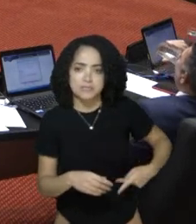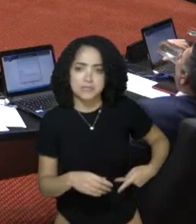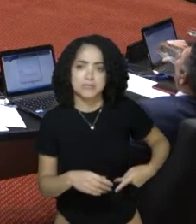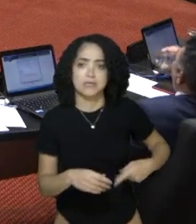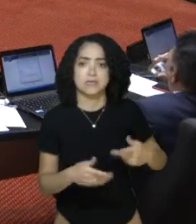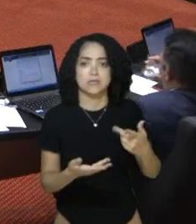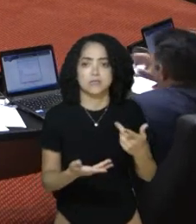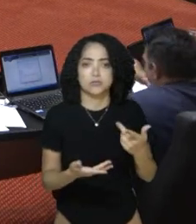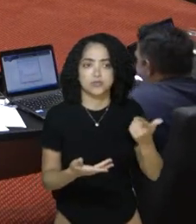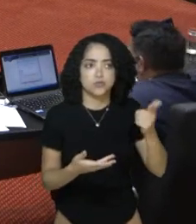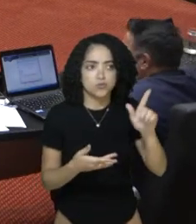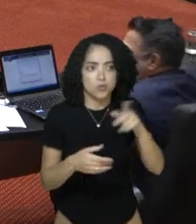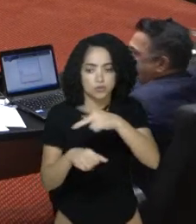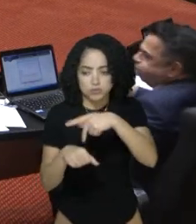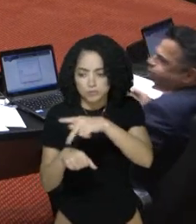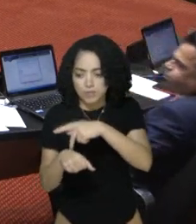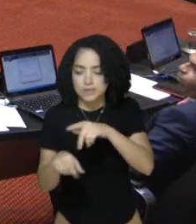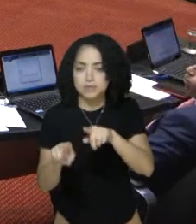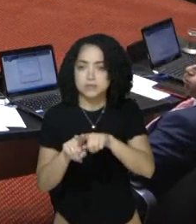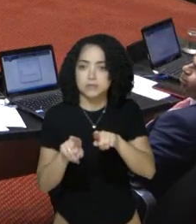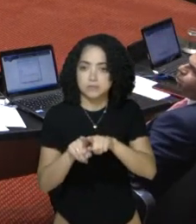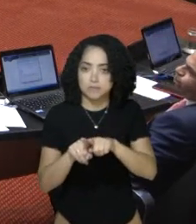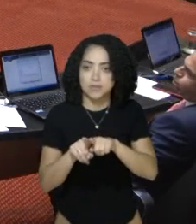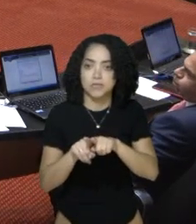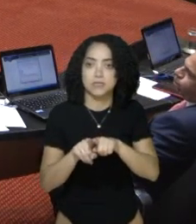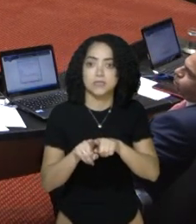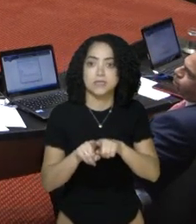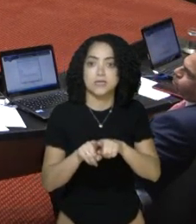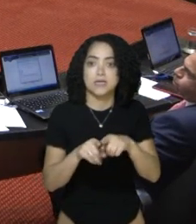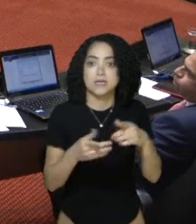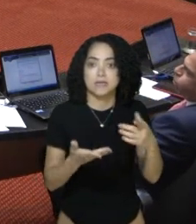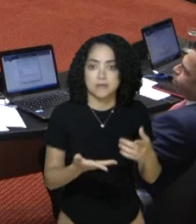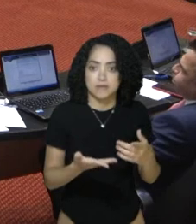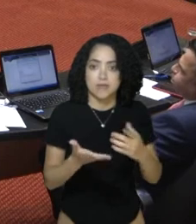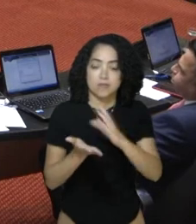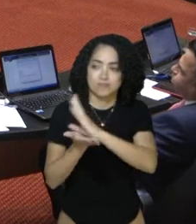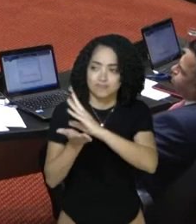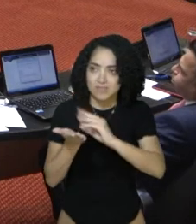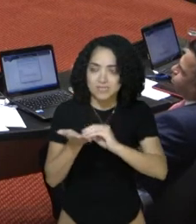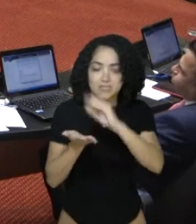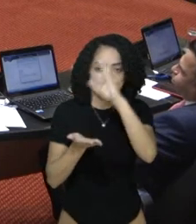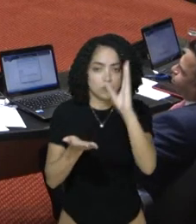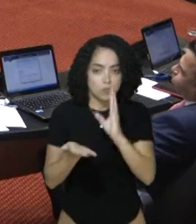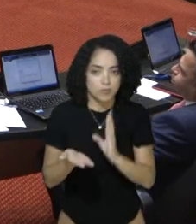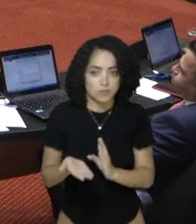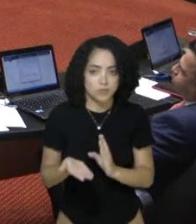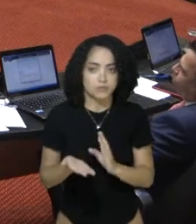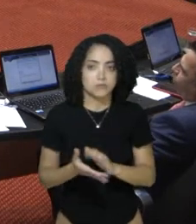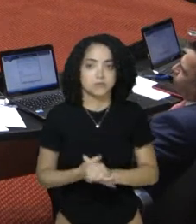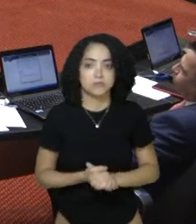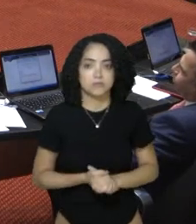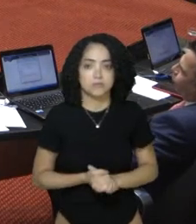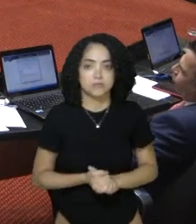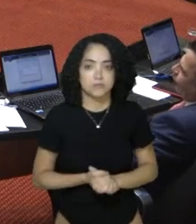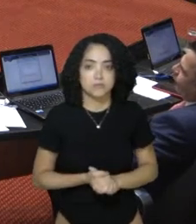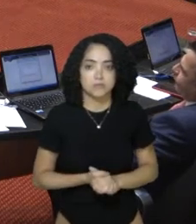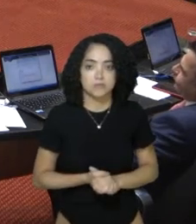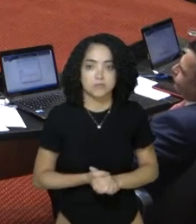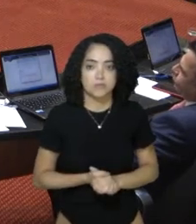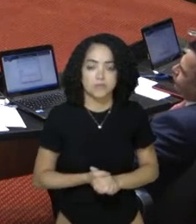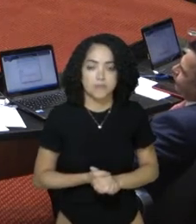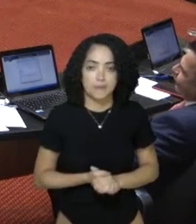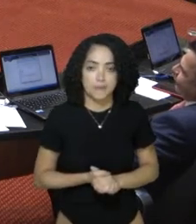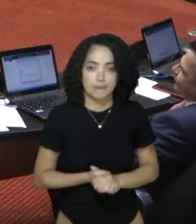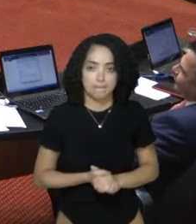vizinhos. Aliás, fomos taxados como exemplo para o Brasil. Muito obrigado. Obrigado, deputado. Votaram os